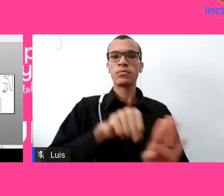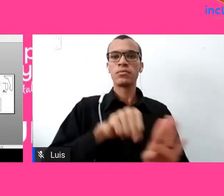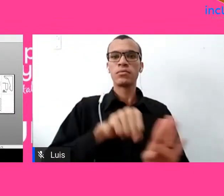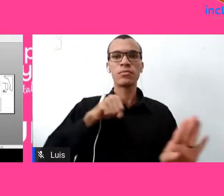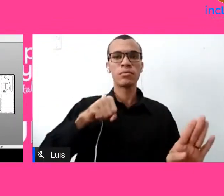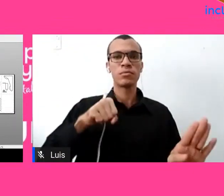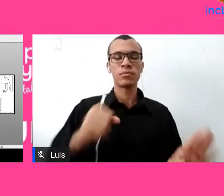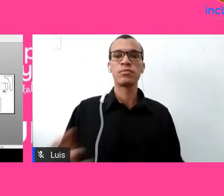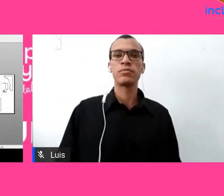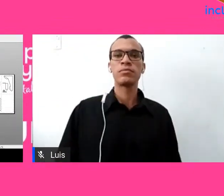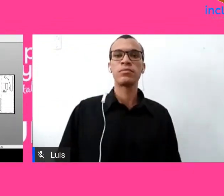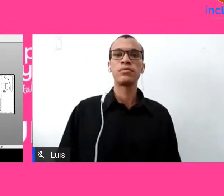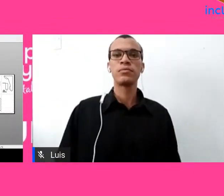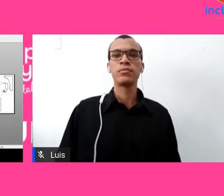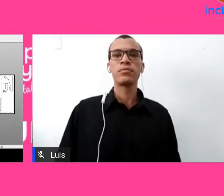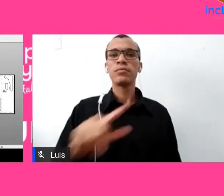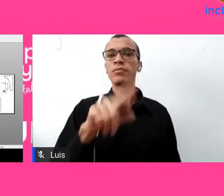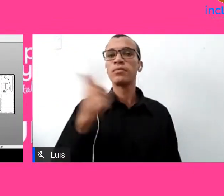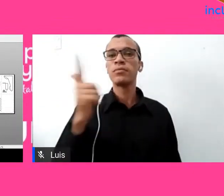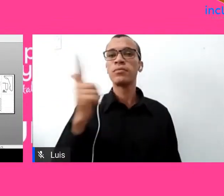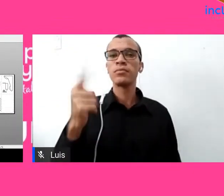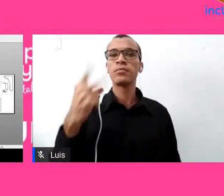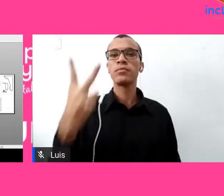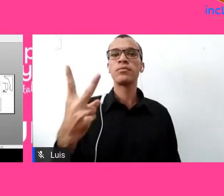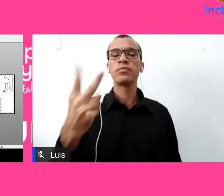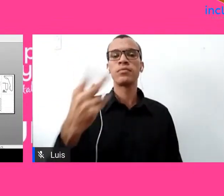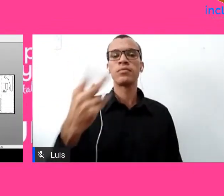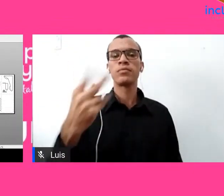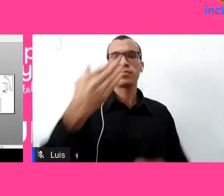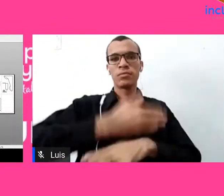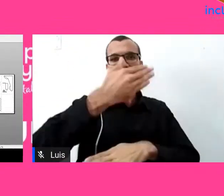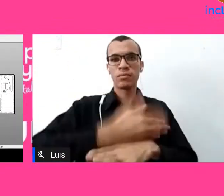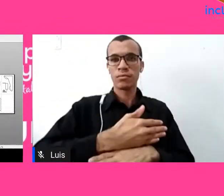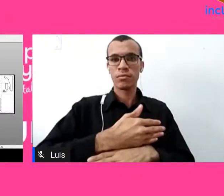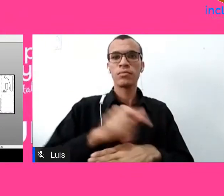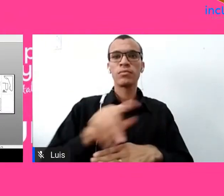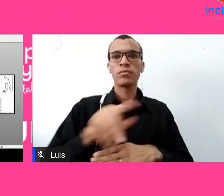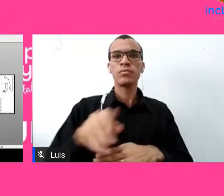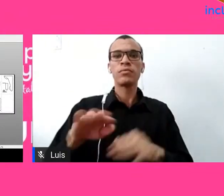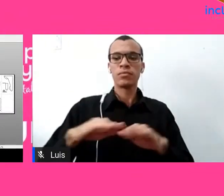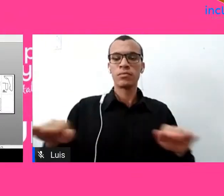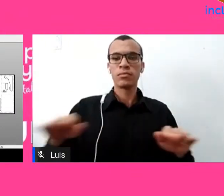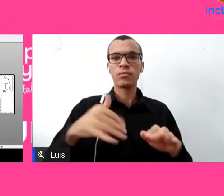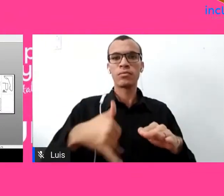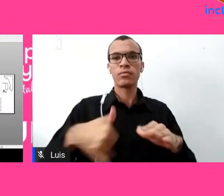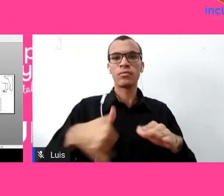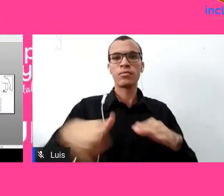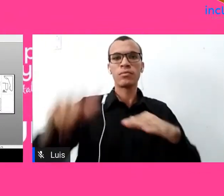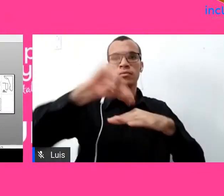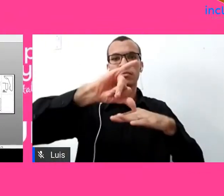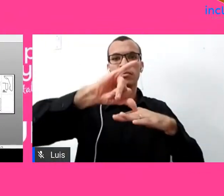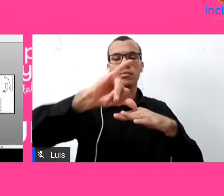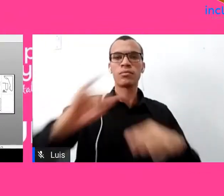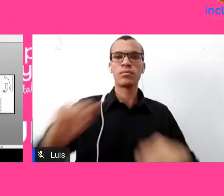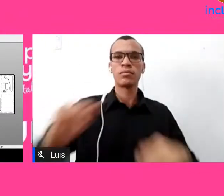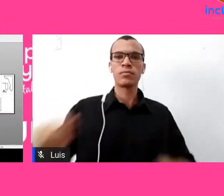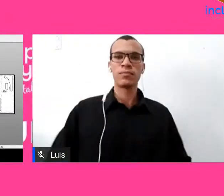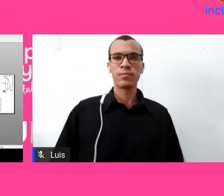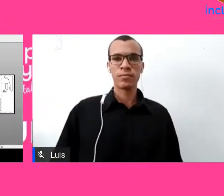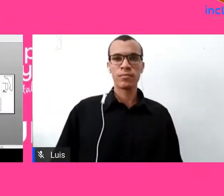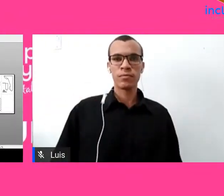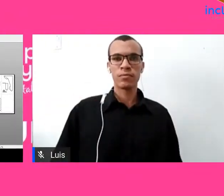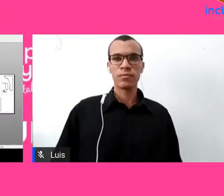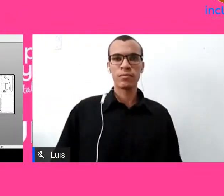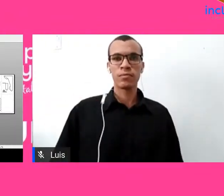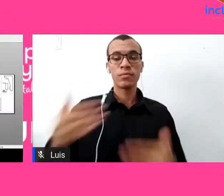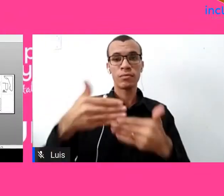e aqui outras duas janelas, né? Uma no andar térreo e uma aqui no forro. Do lado de trás